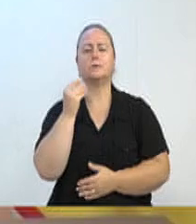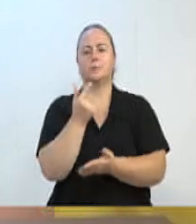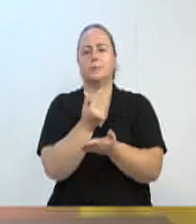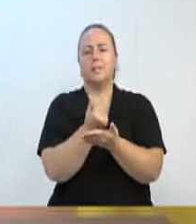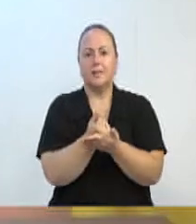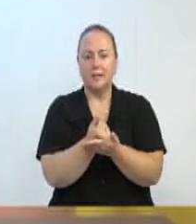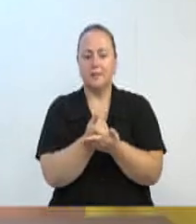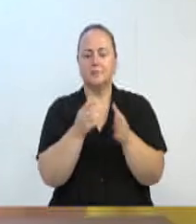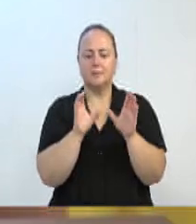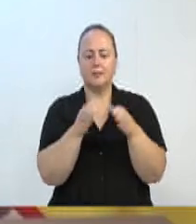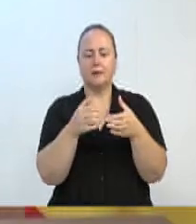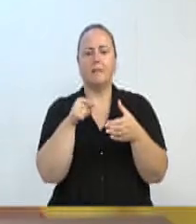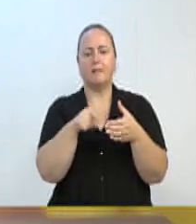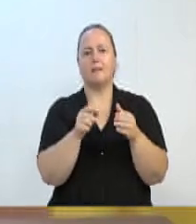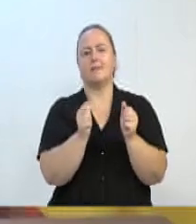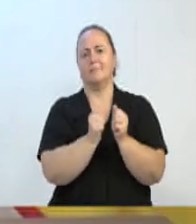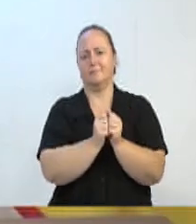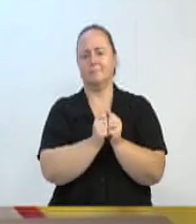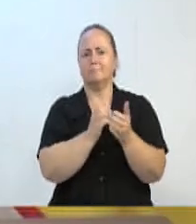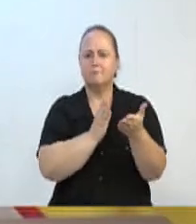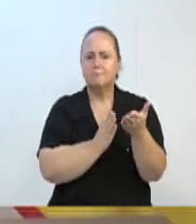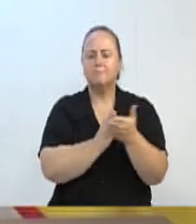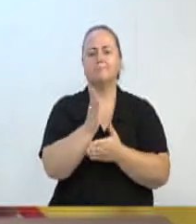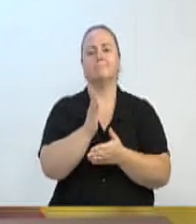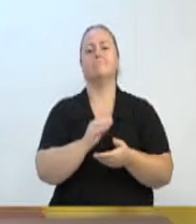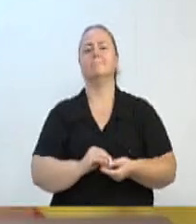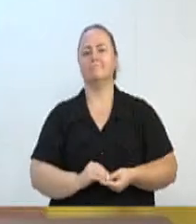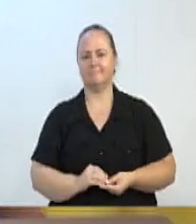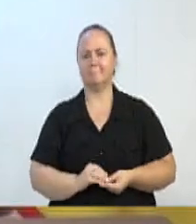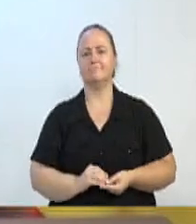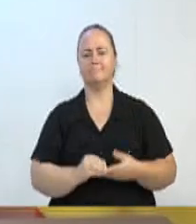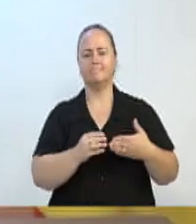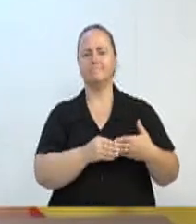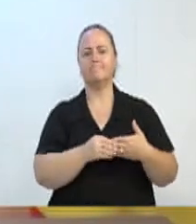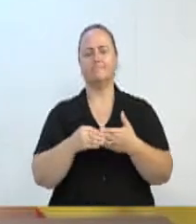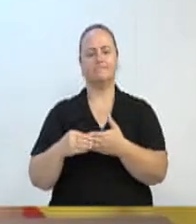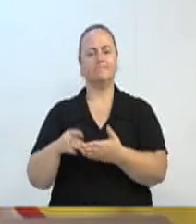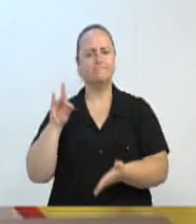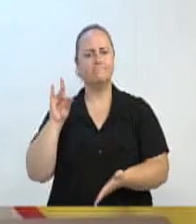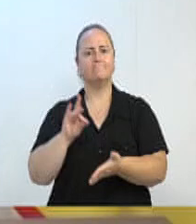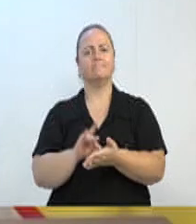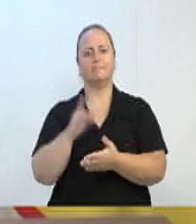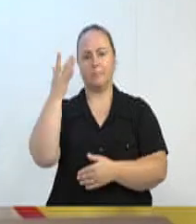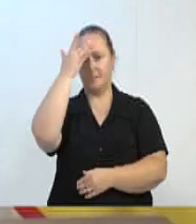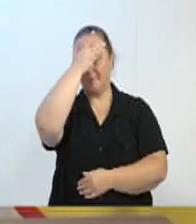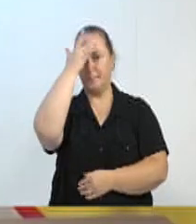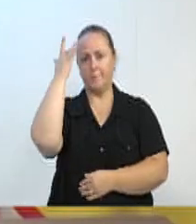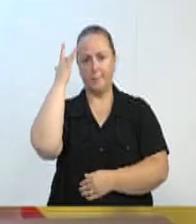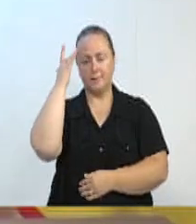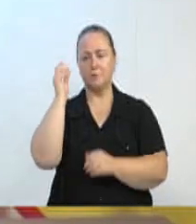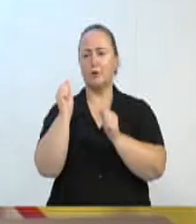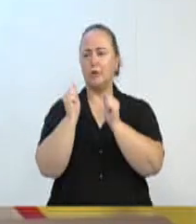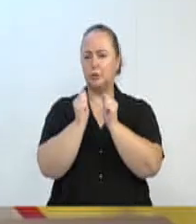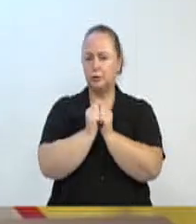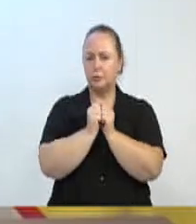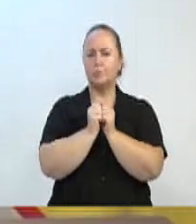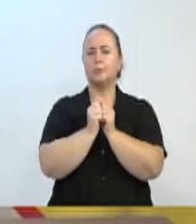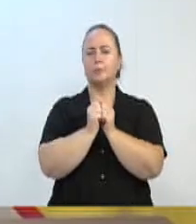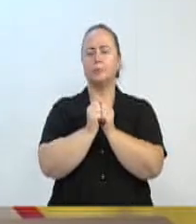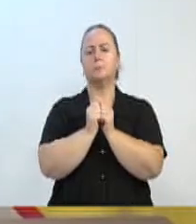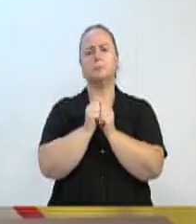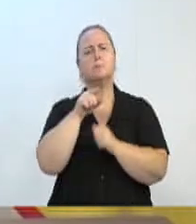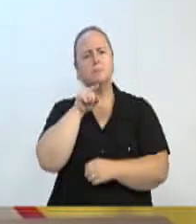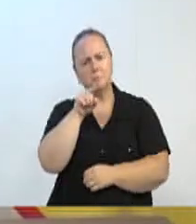comissão que também aprovaram essa ideia que a gente encaminhou a indicação e realmente as pessoas que estão nos acompanhando que tem dúvida quanto a isso